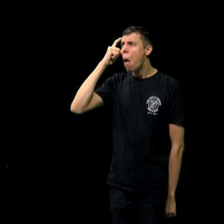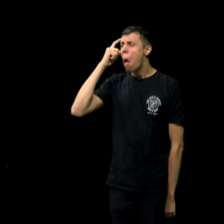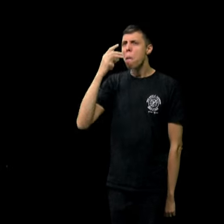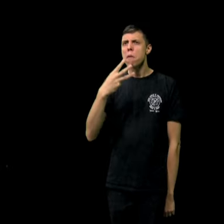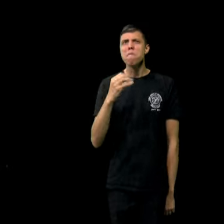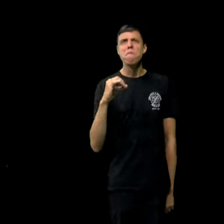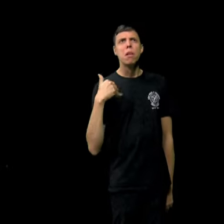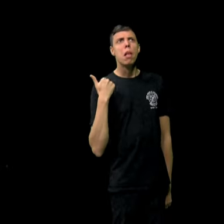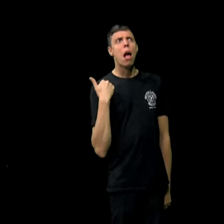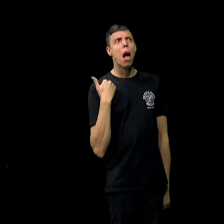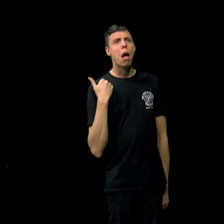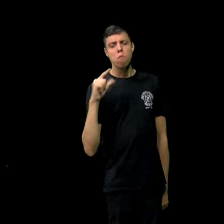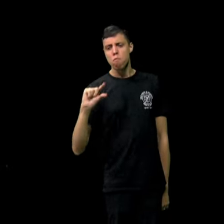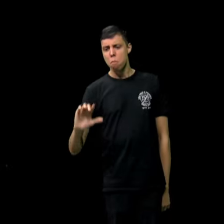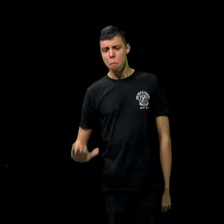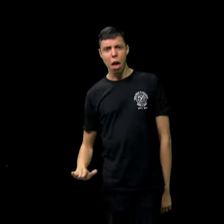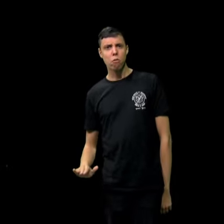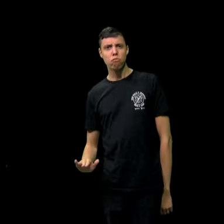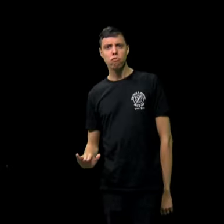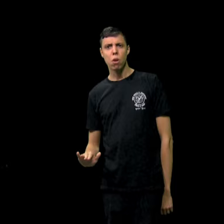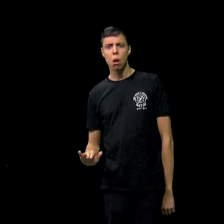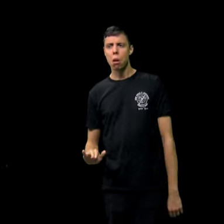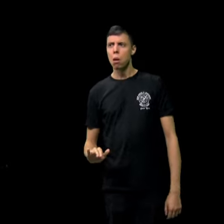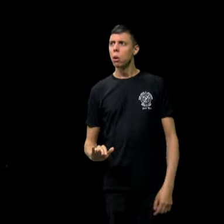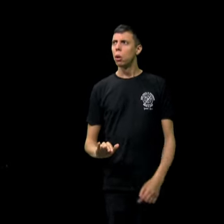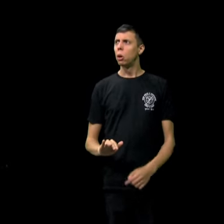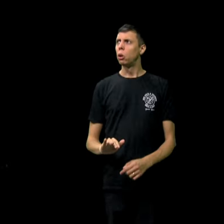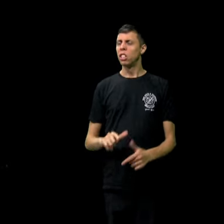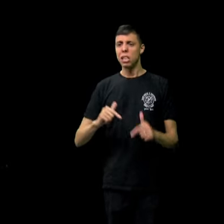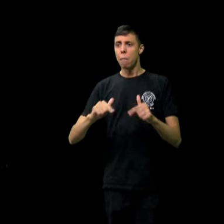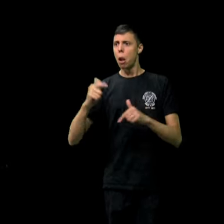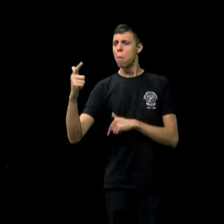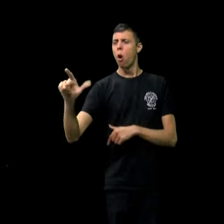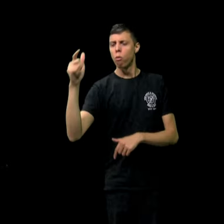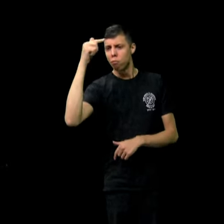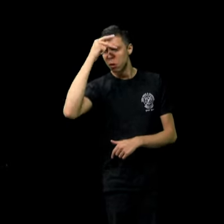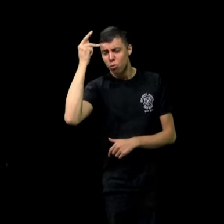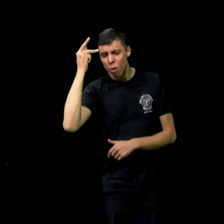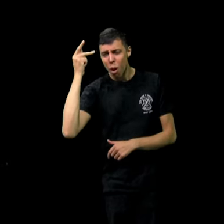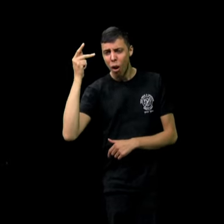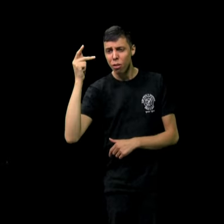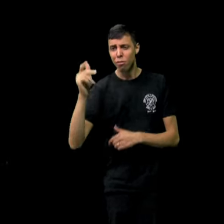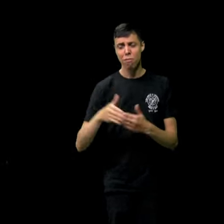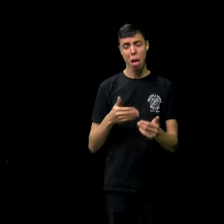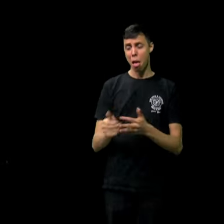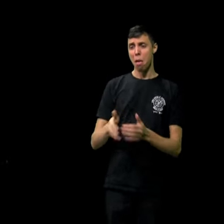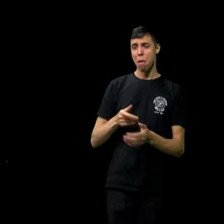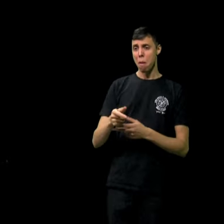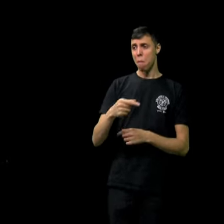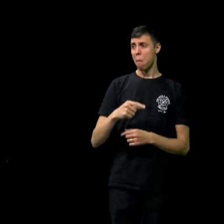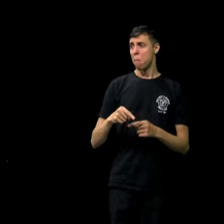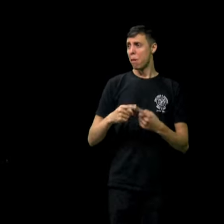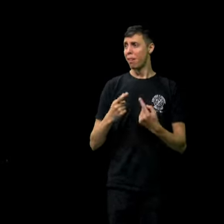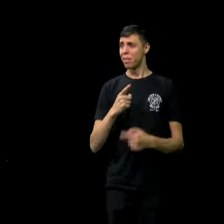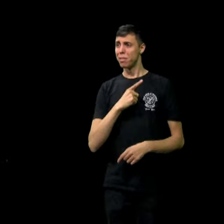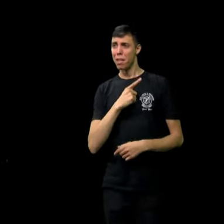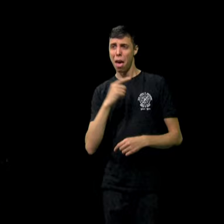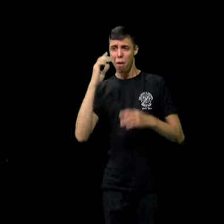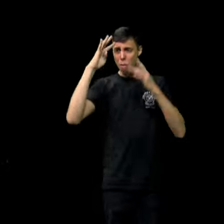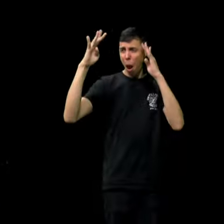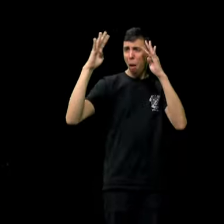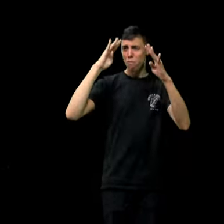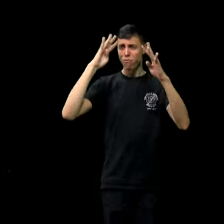alguém, quando você tem um Deus que é rico em estratégias, em ideias, em criatividade, em formas, em caminhos